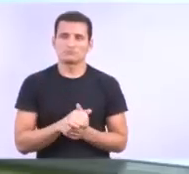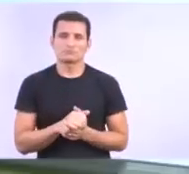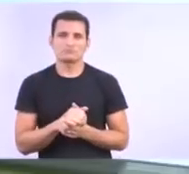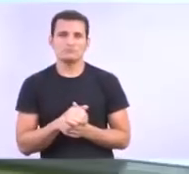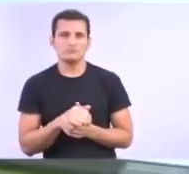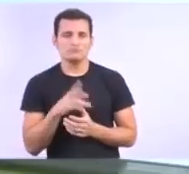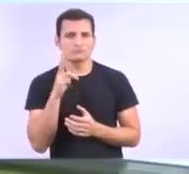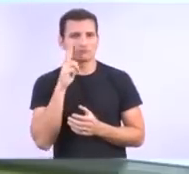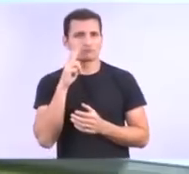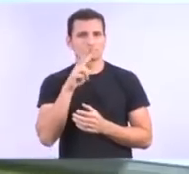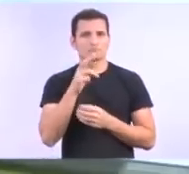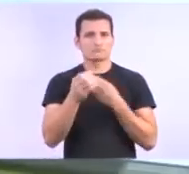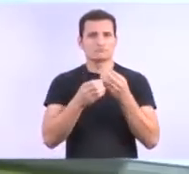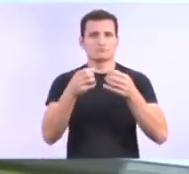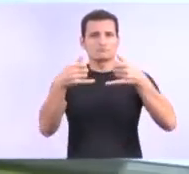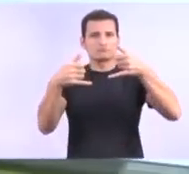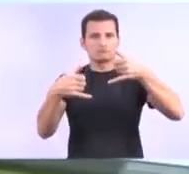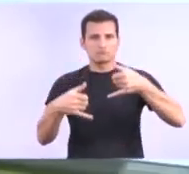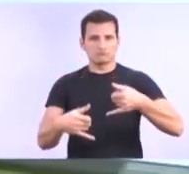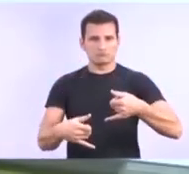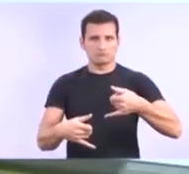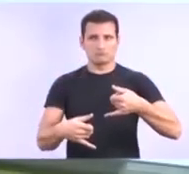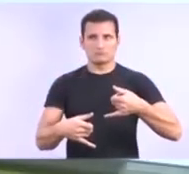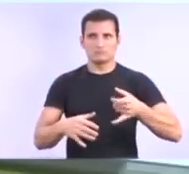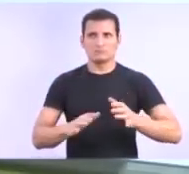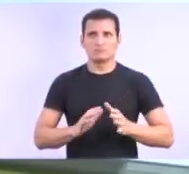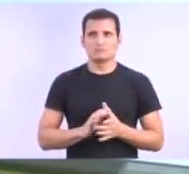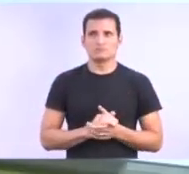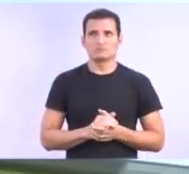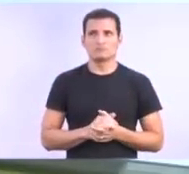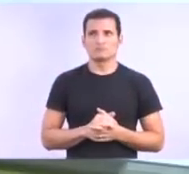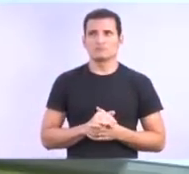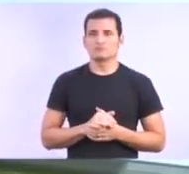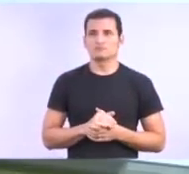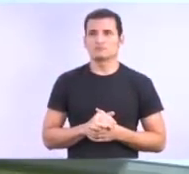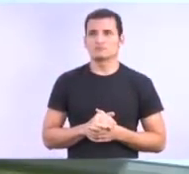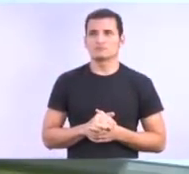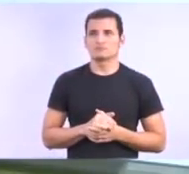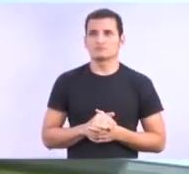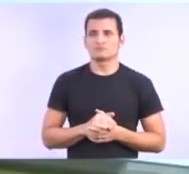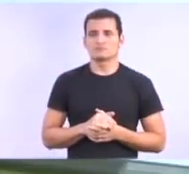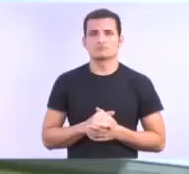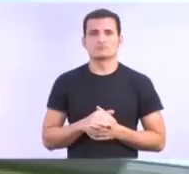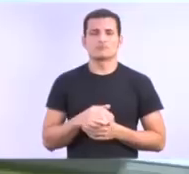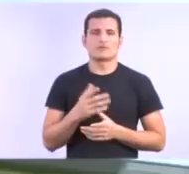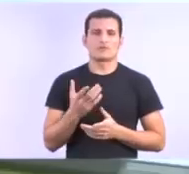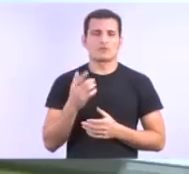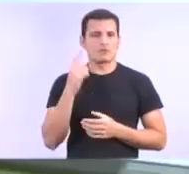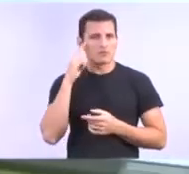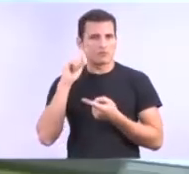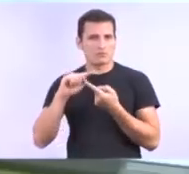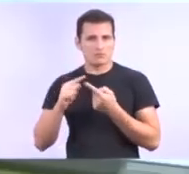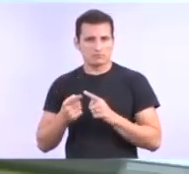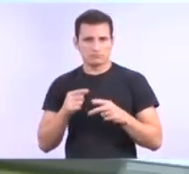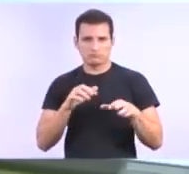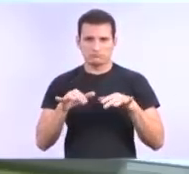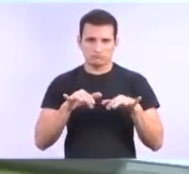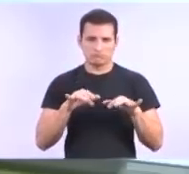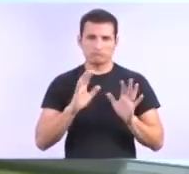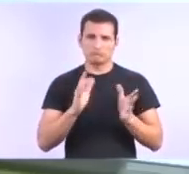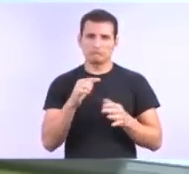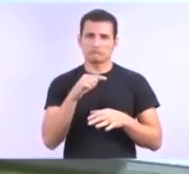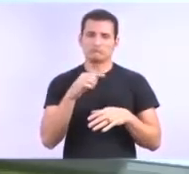esse código. Esse código já foi, a estrutura, a gente já trabalhou bastante na disciplina lógica de programação, então não vai ficar